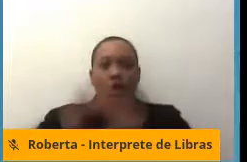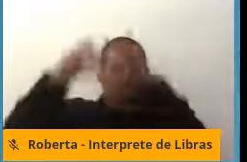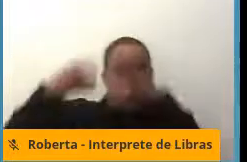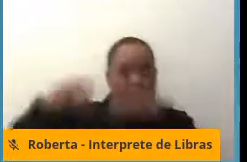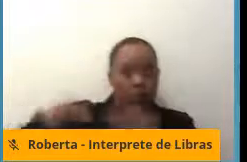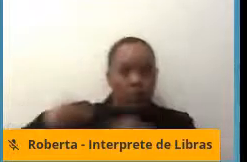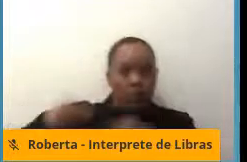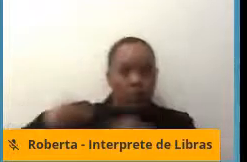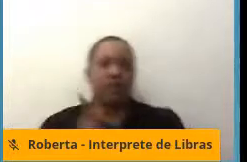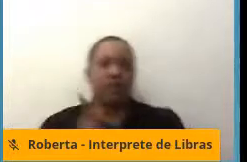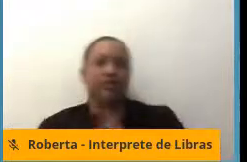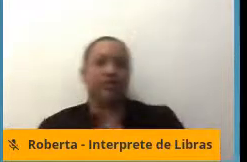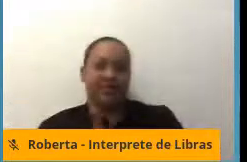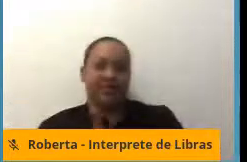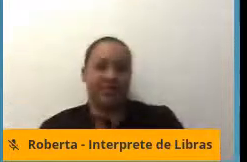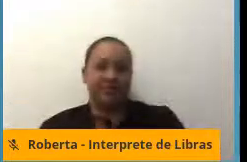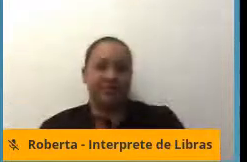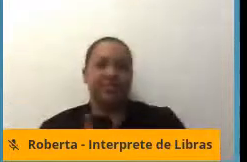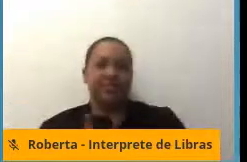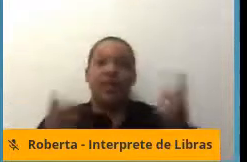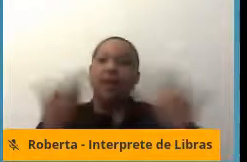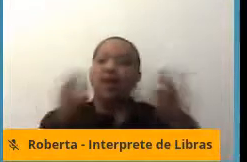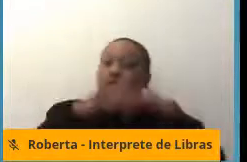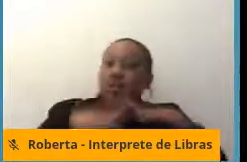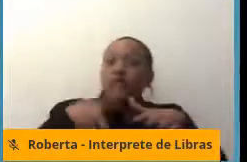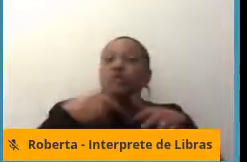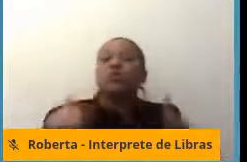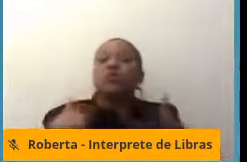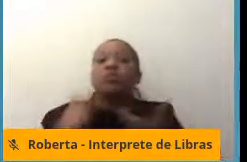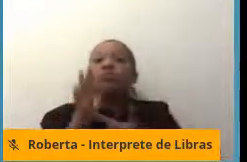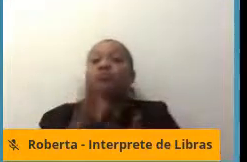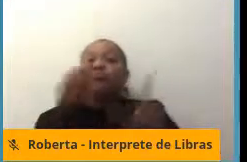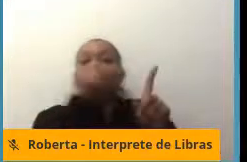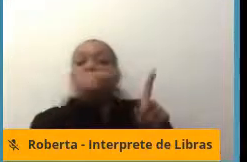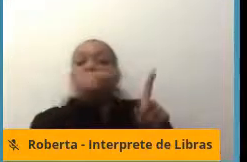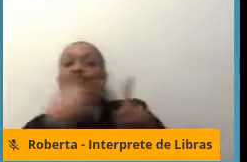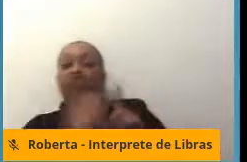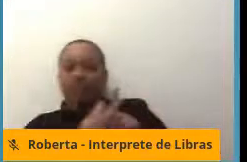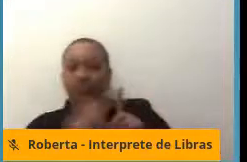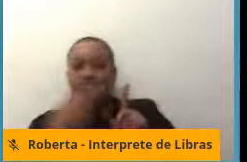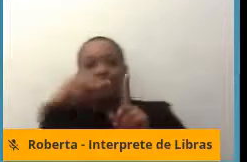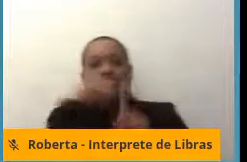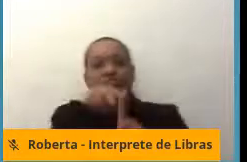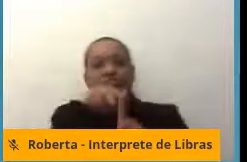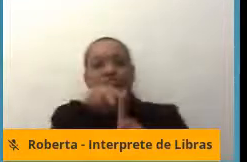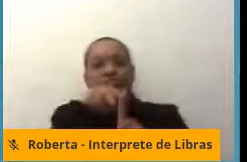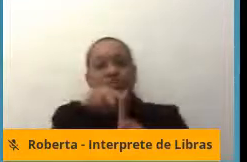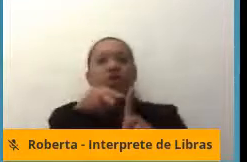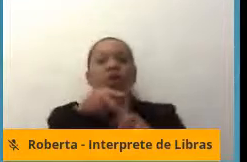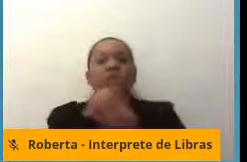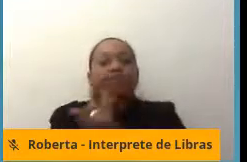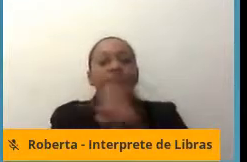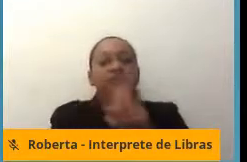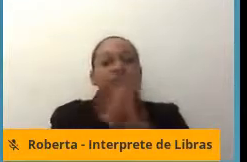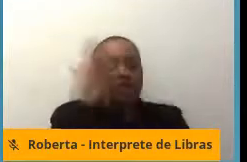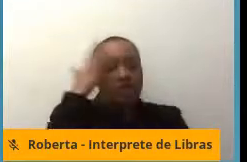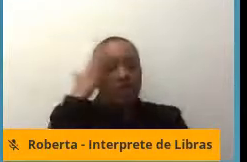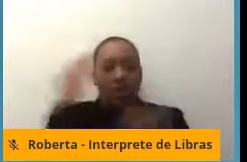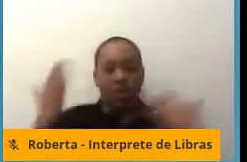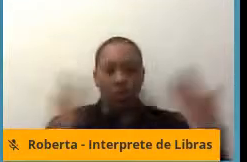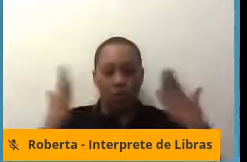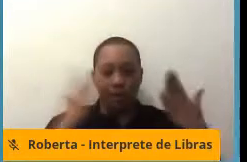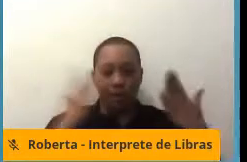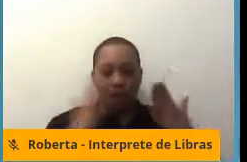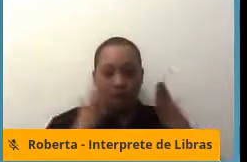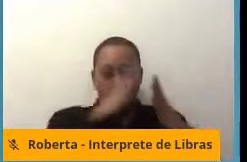isso é a visão que a gente pode ter do achatamento da curva. Compare essa curva aqui com essa, né? Essa curva vermelha de infectados